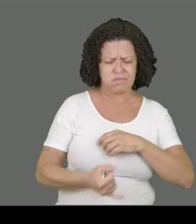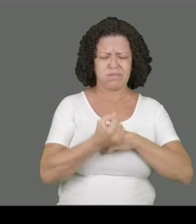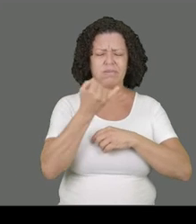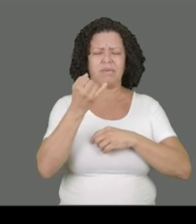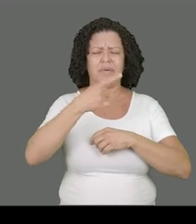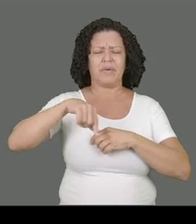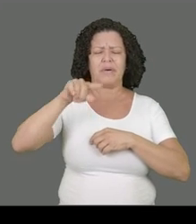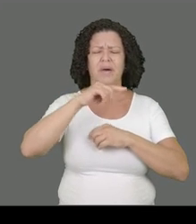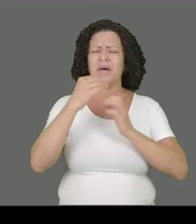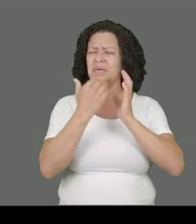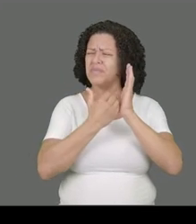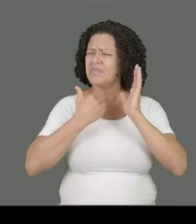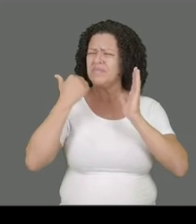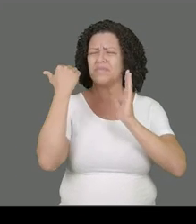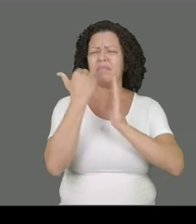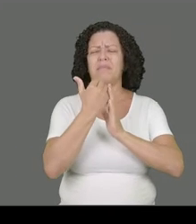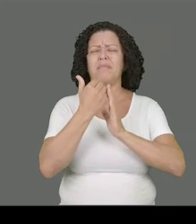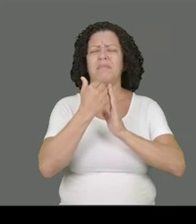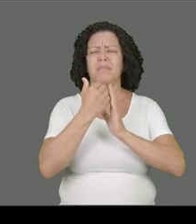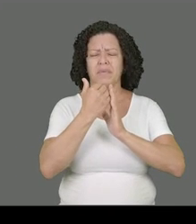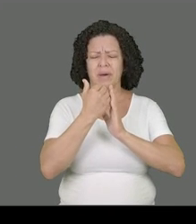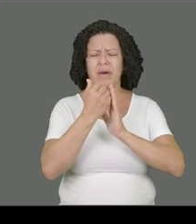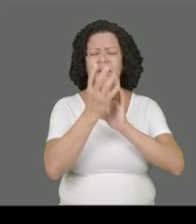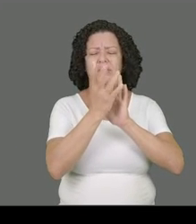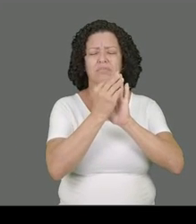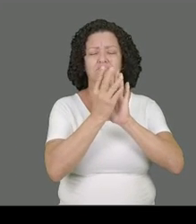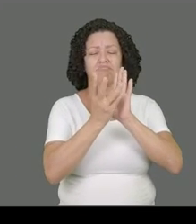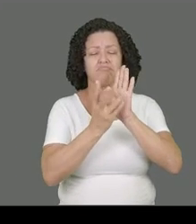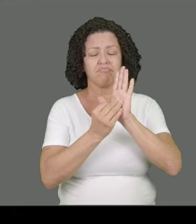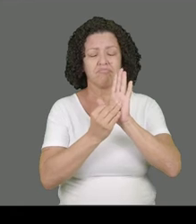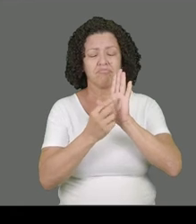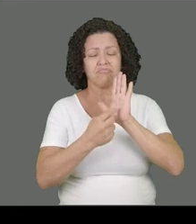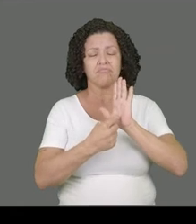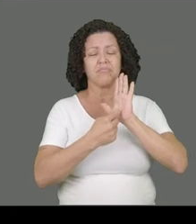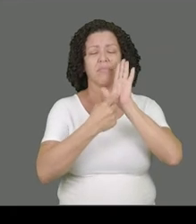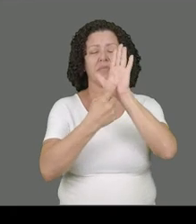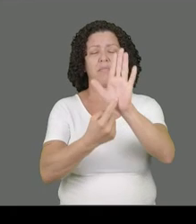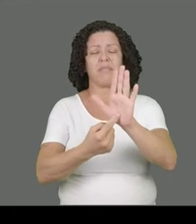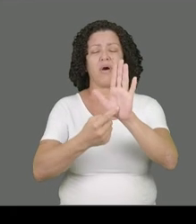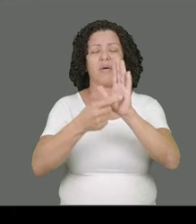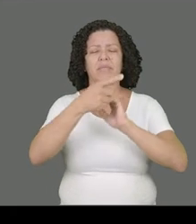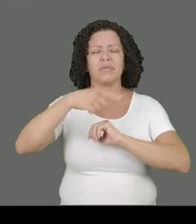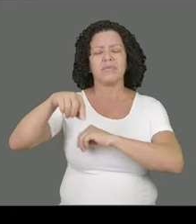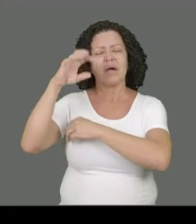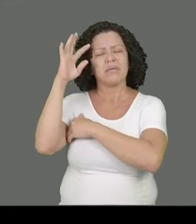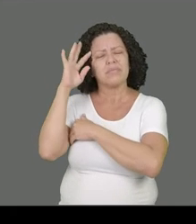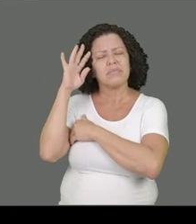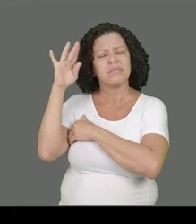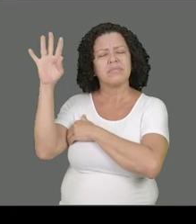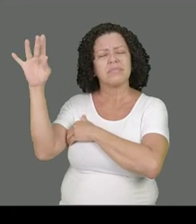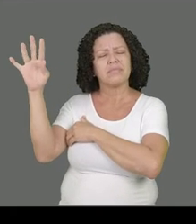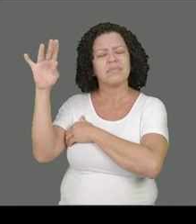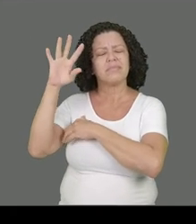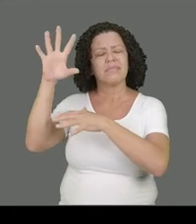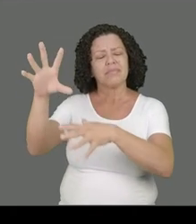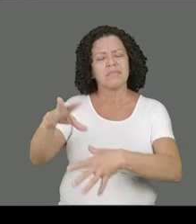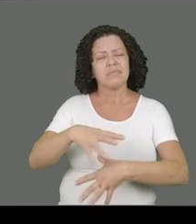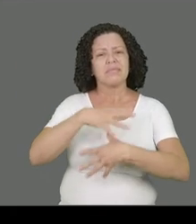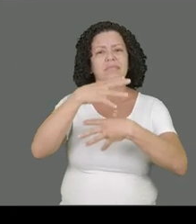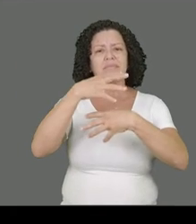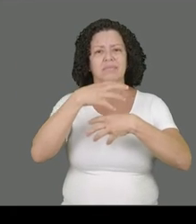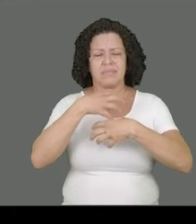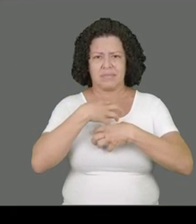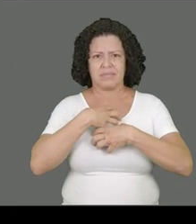que possamos aproveitar ao máximo o conteúdo aqui apresentado, para que essas reflexões